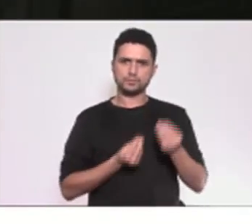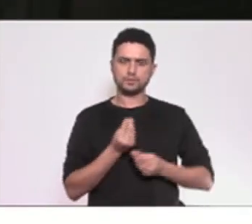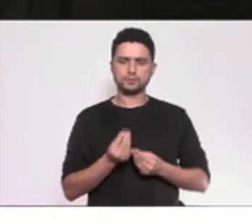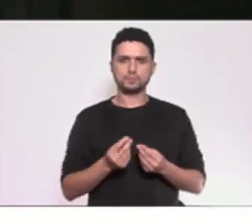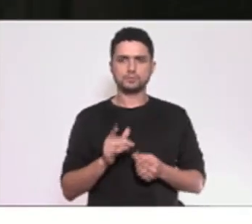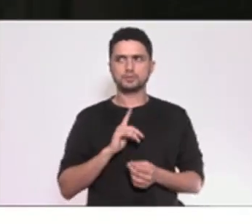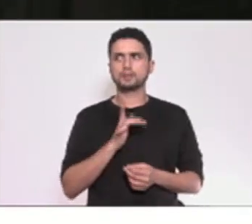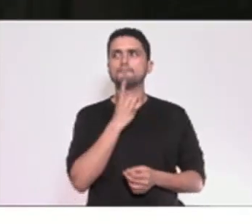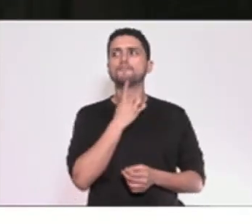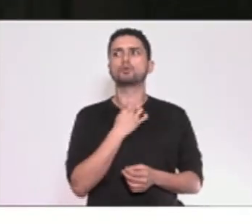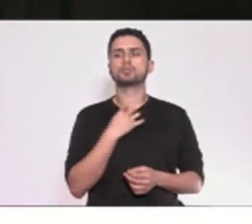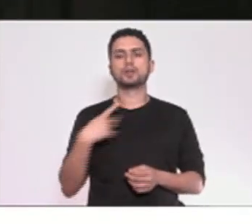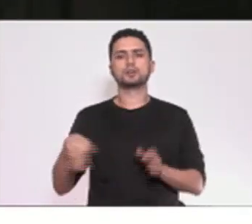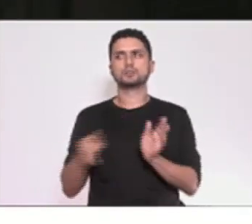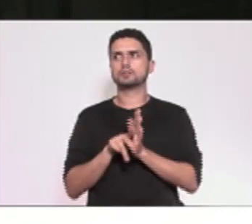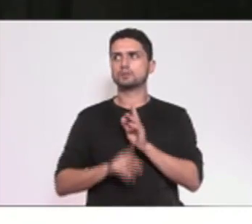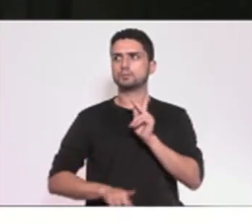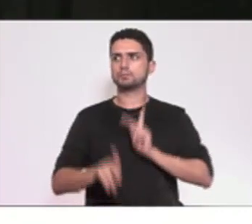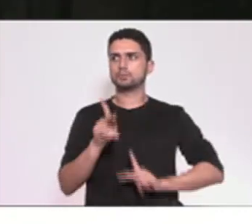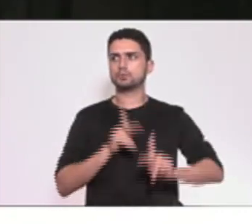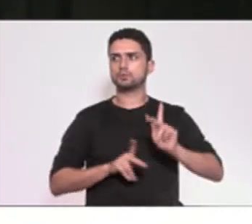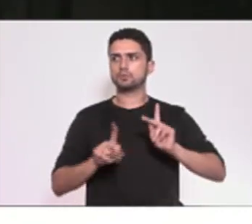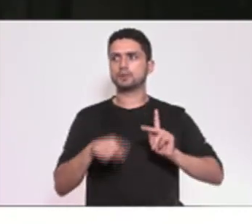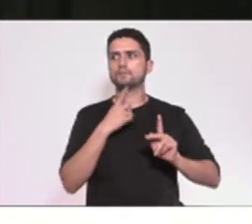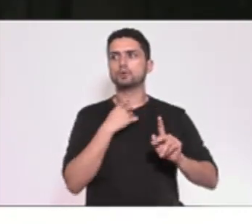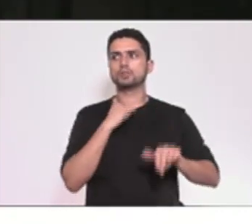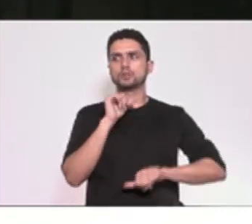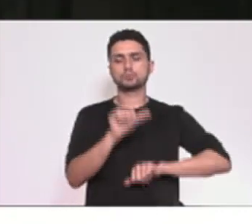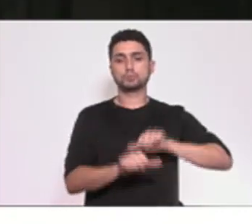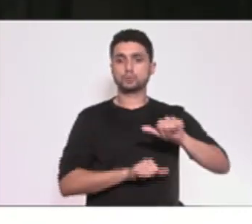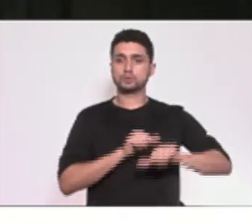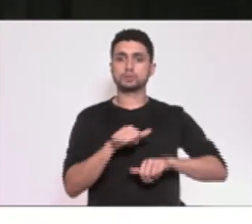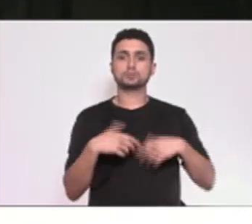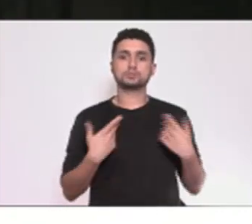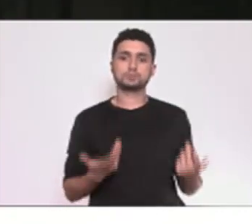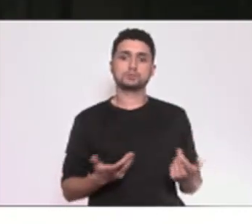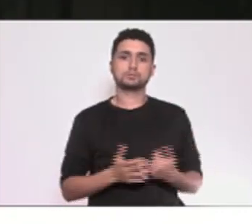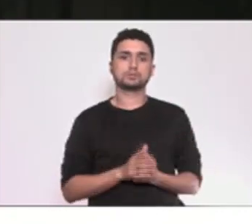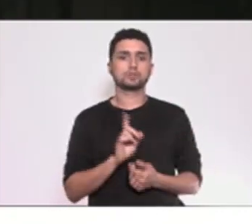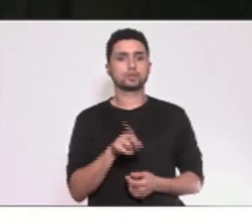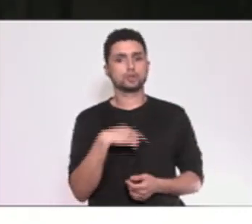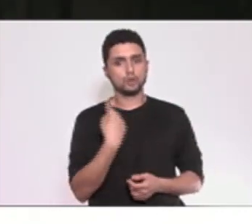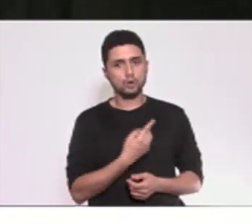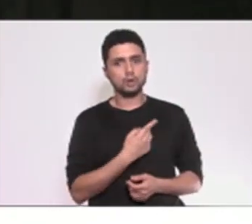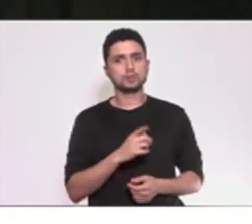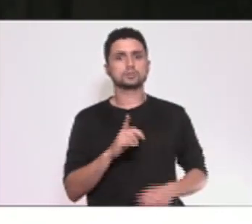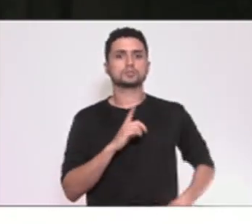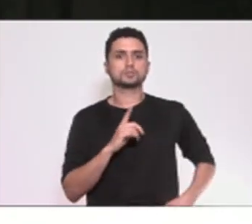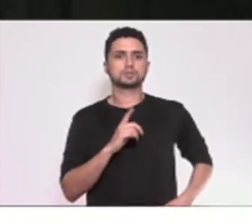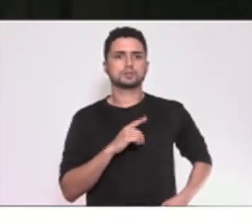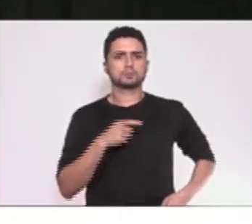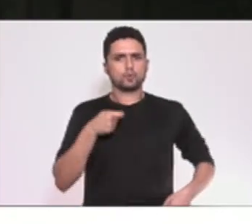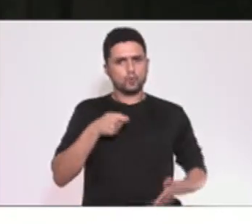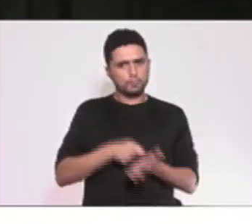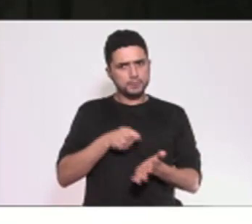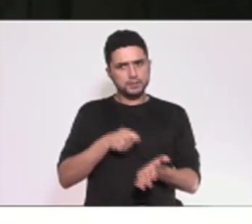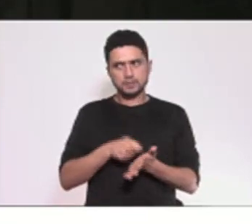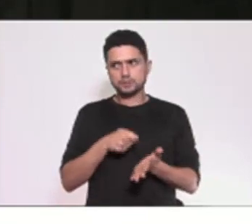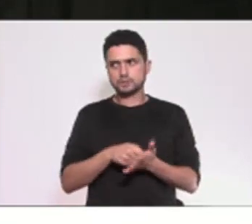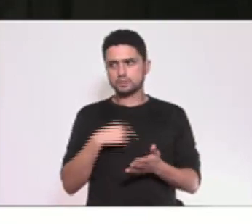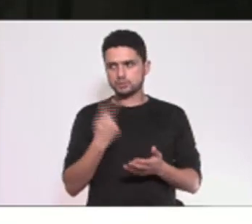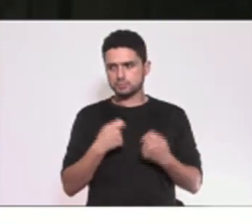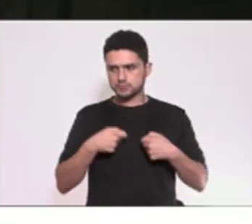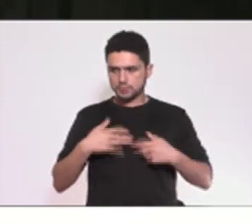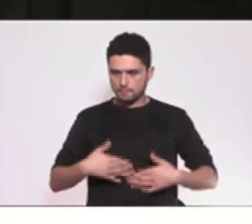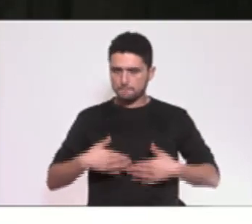da vontade do povo é pela mudança. Nós temos como obrigação que ser melhores do que o